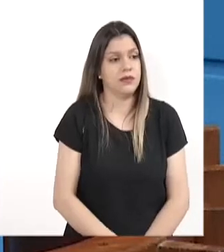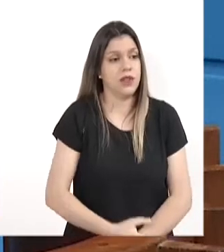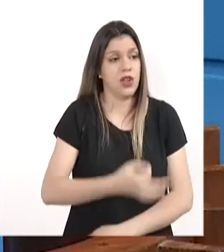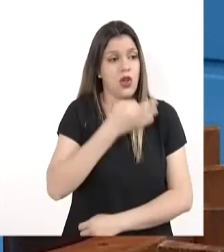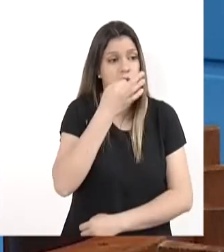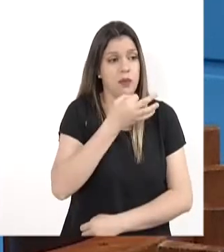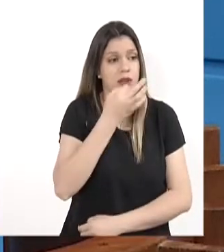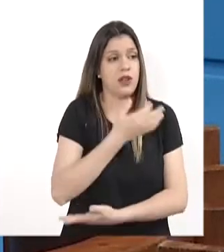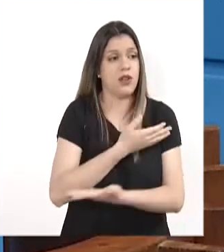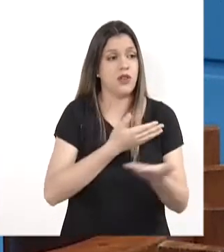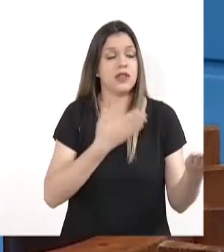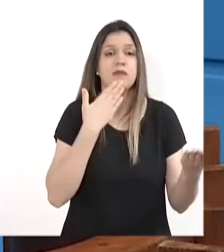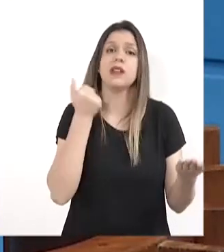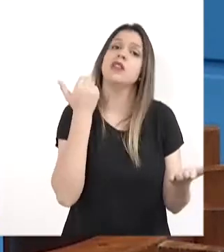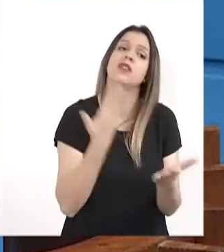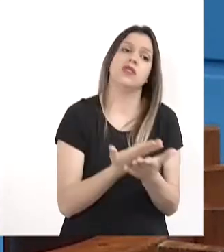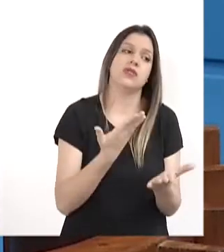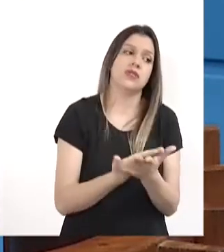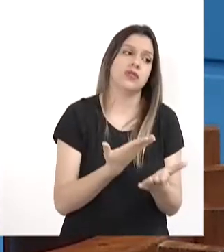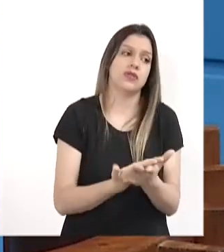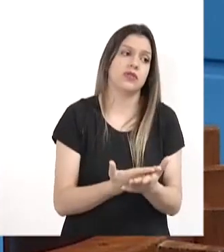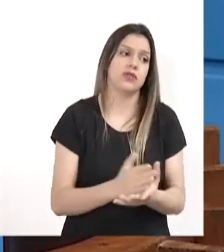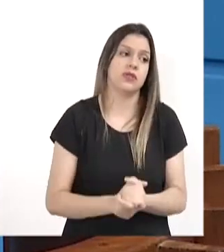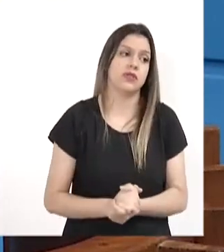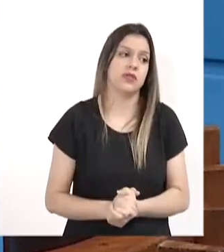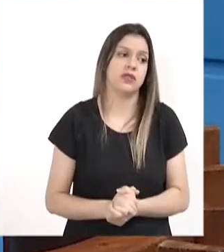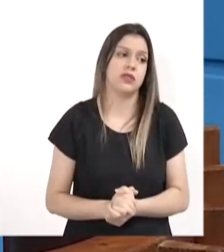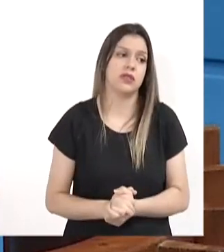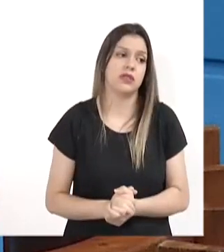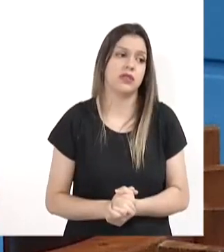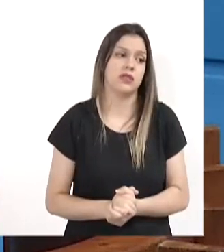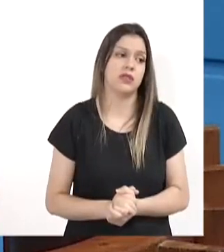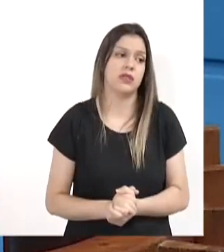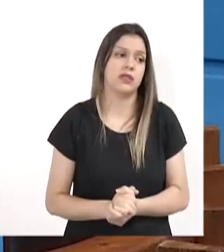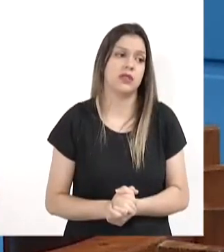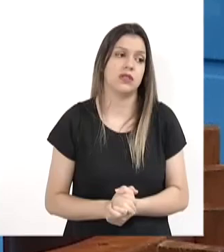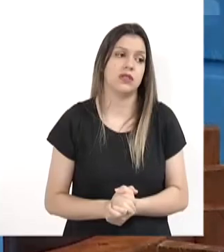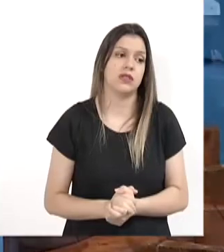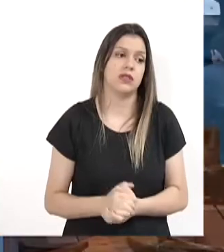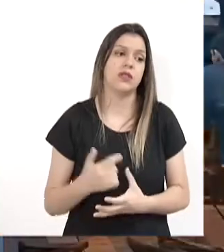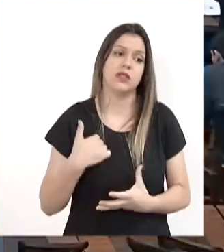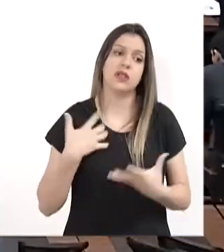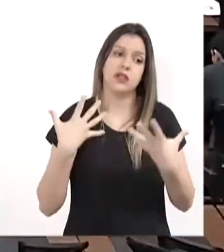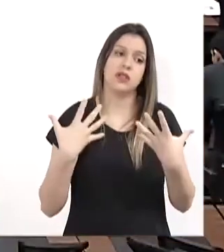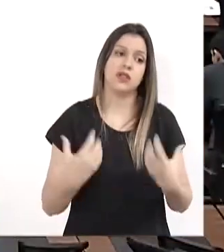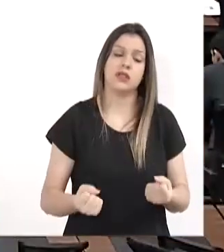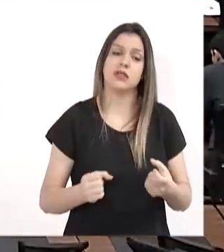vista para melhor estudar, contem com a colaboração e contribuição desse parlamentar.